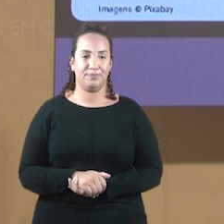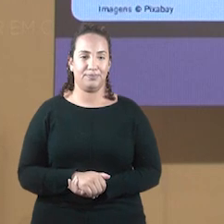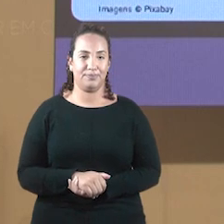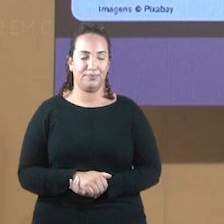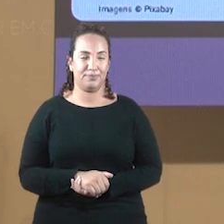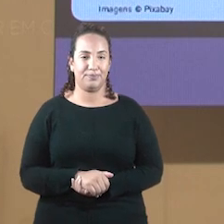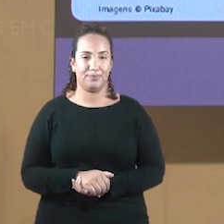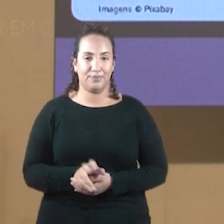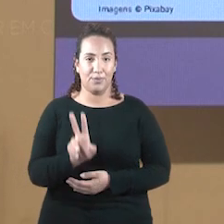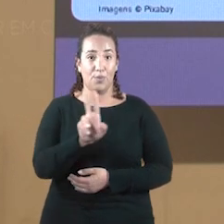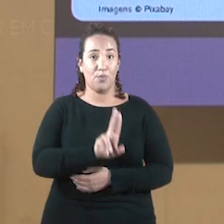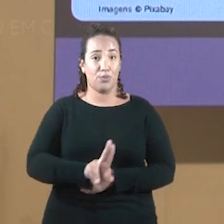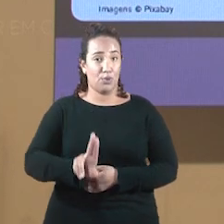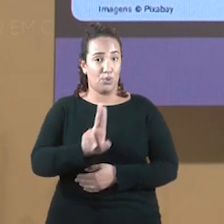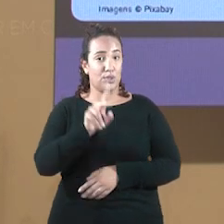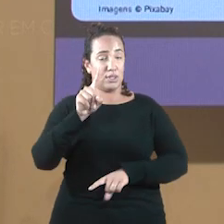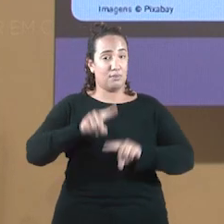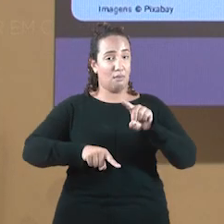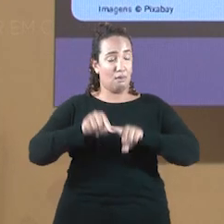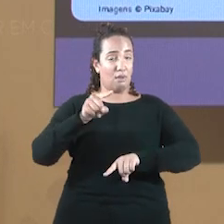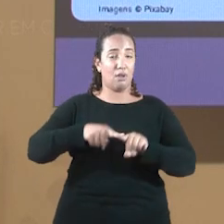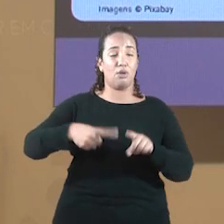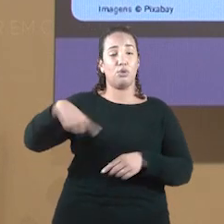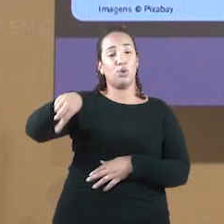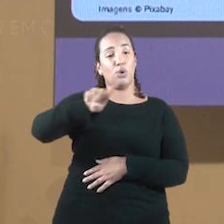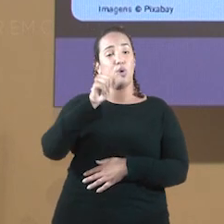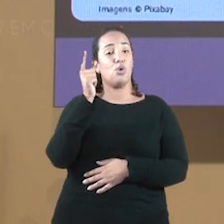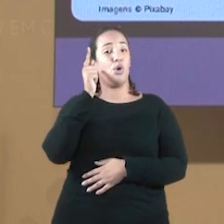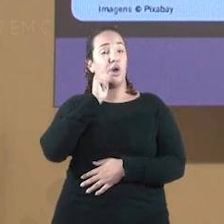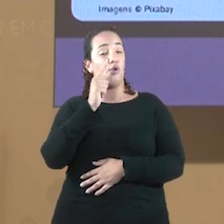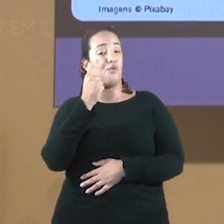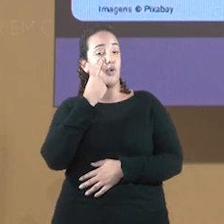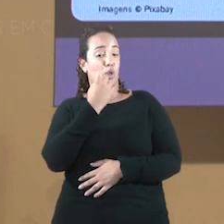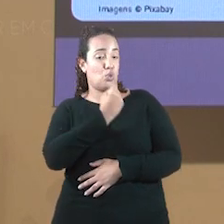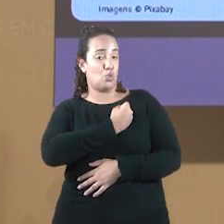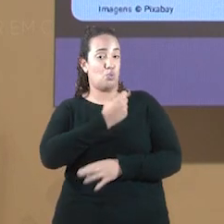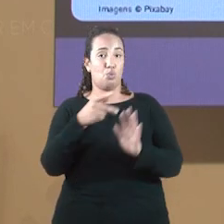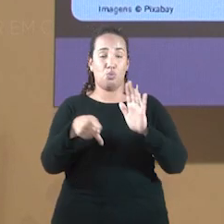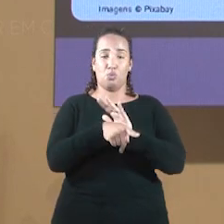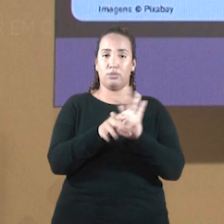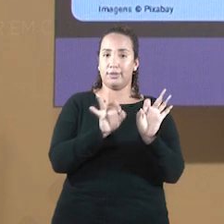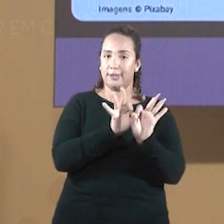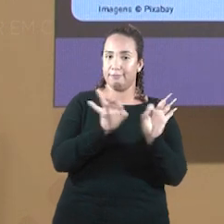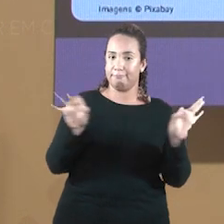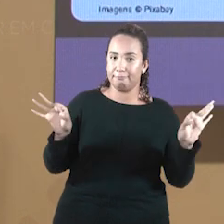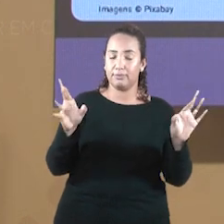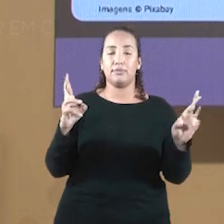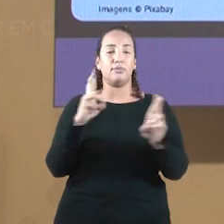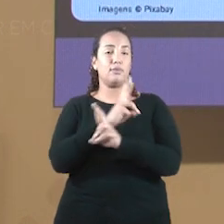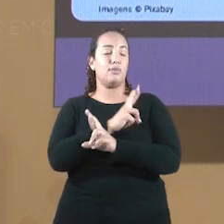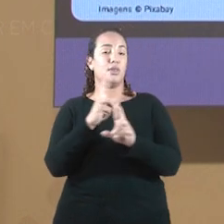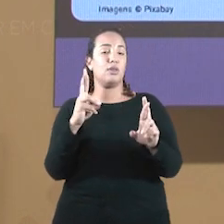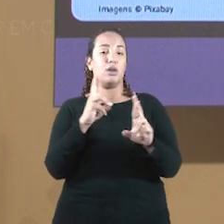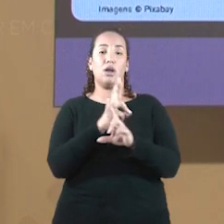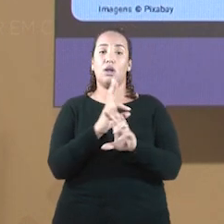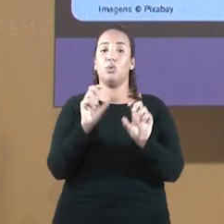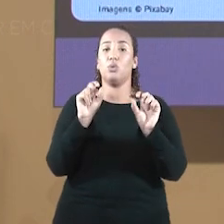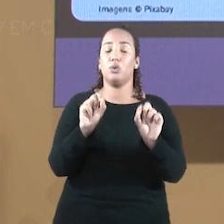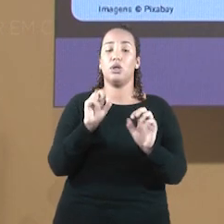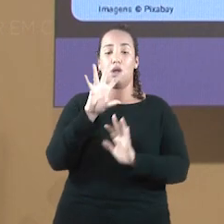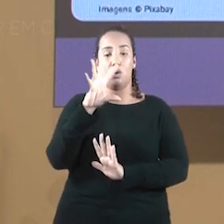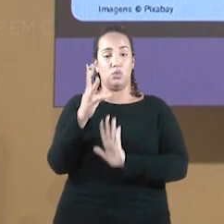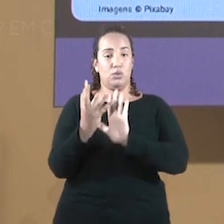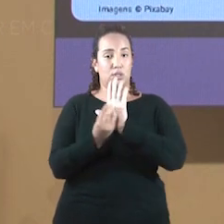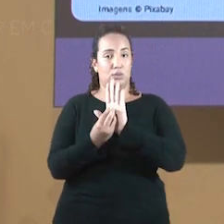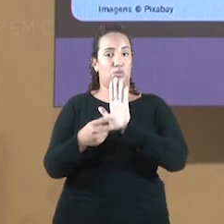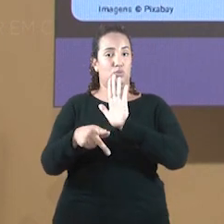Quando utilizamos esses instrumentos, conseguimos ver o número daquele comprimento e ele está relacionado a uma unidade